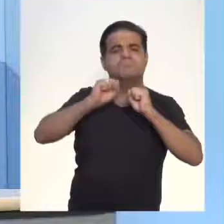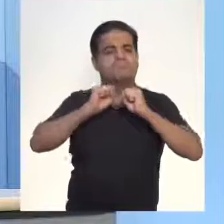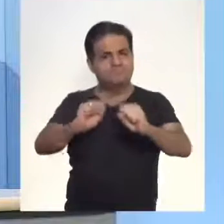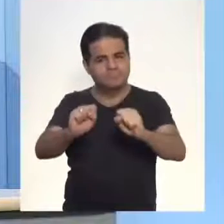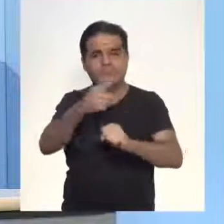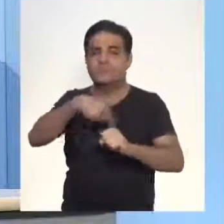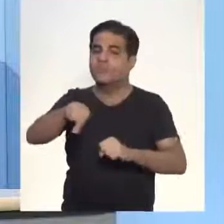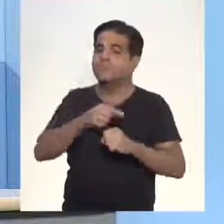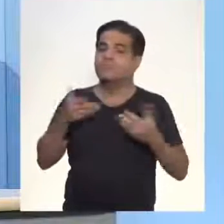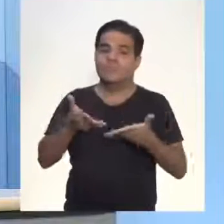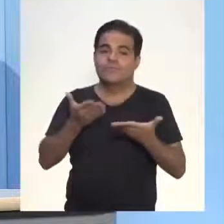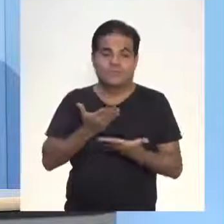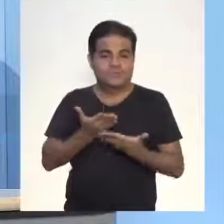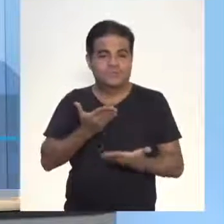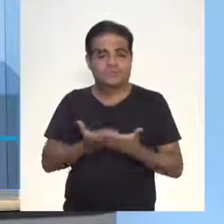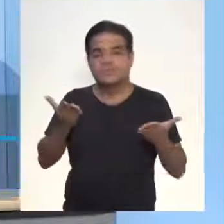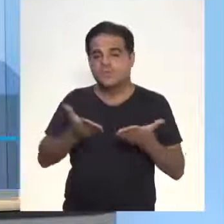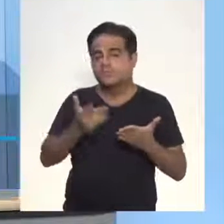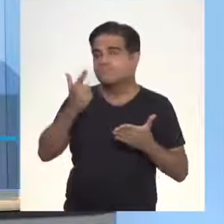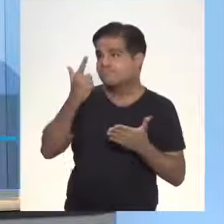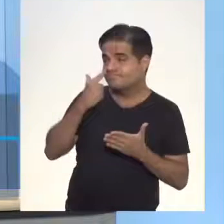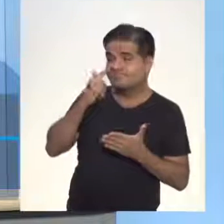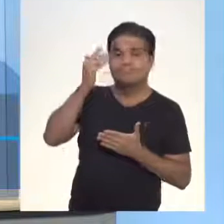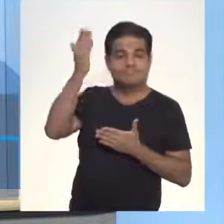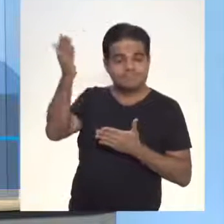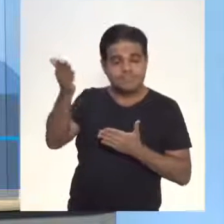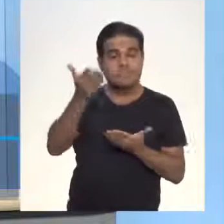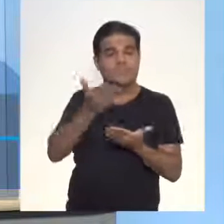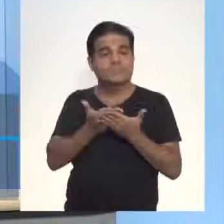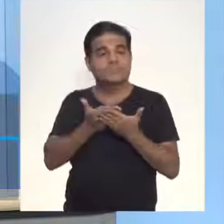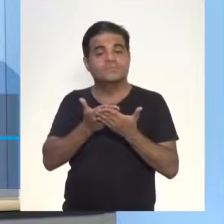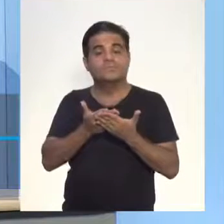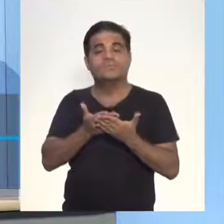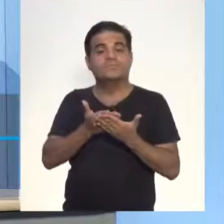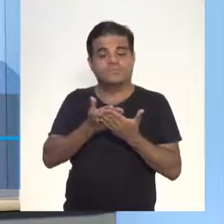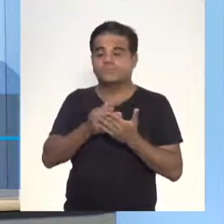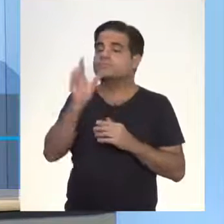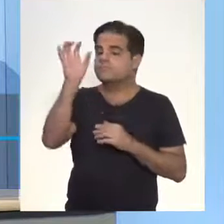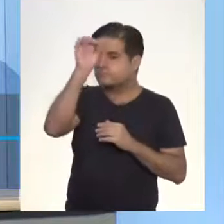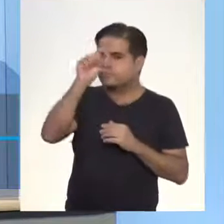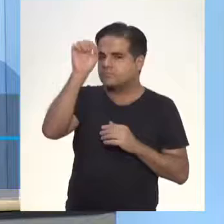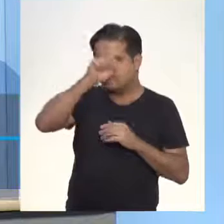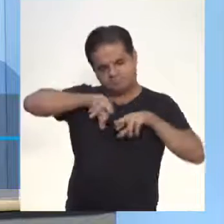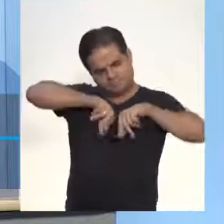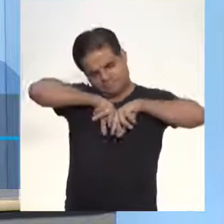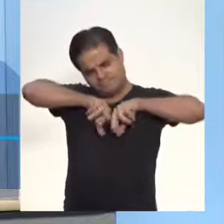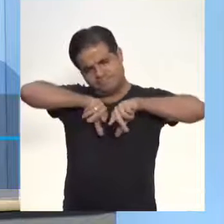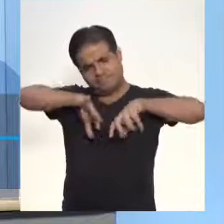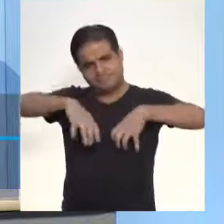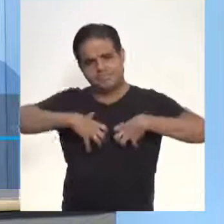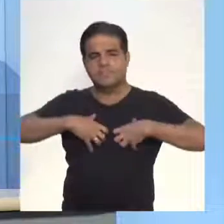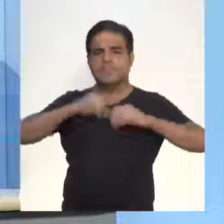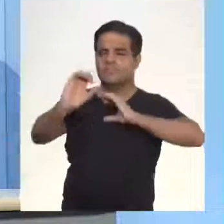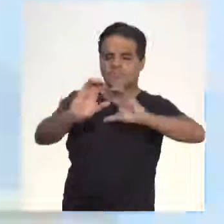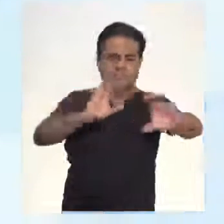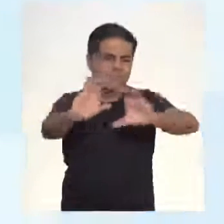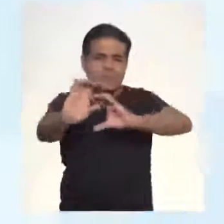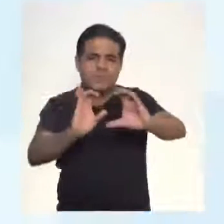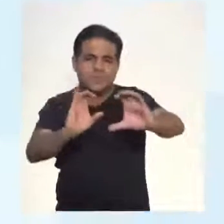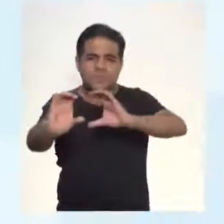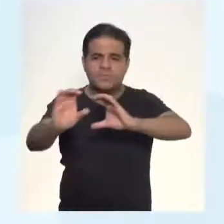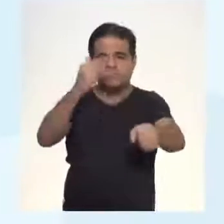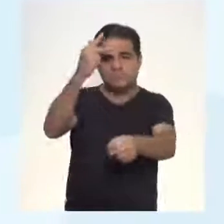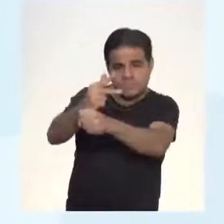isso que nós vimos hoje. Vamos lá o que nós aprendemos. Hoje nós vimos, então, aprendemos diferentes maneiras de se comunicar através